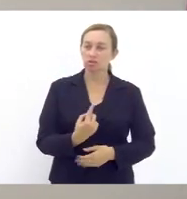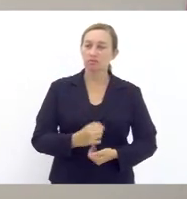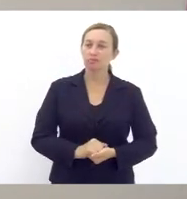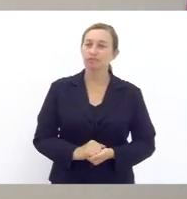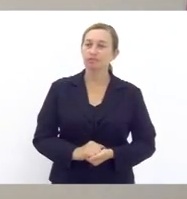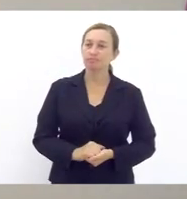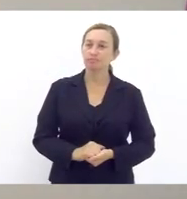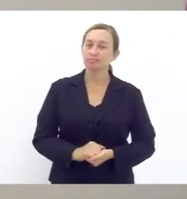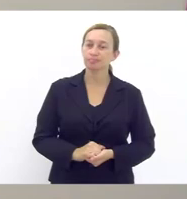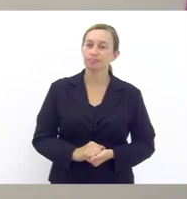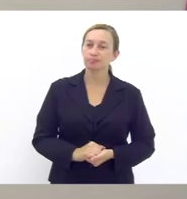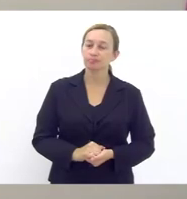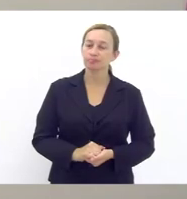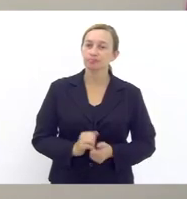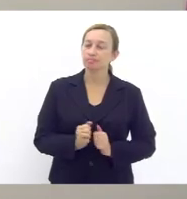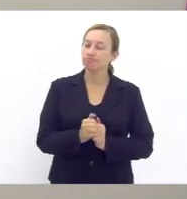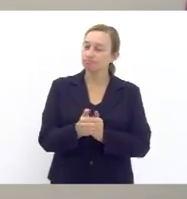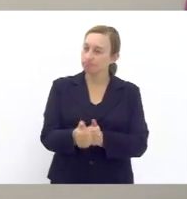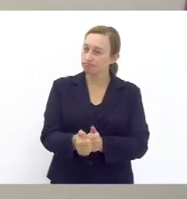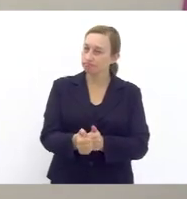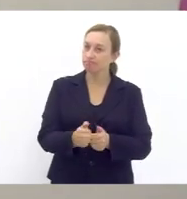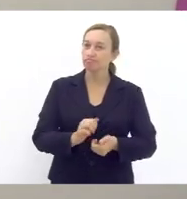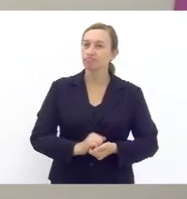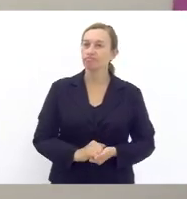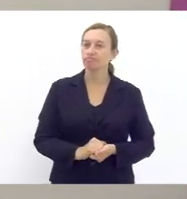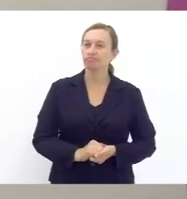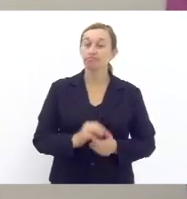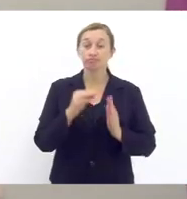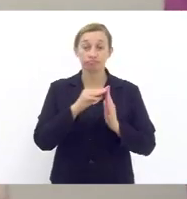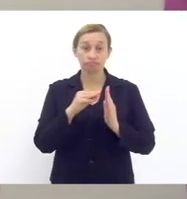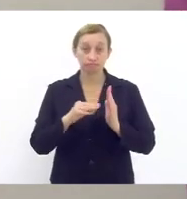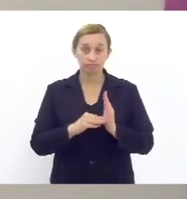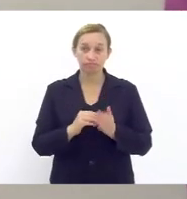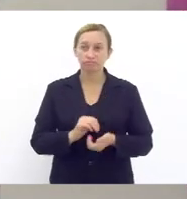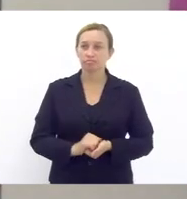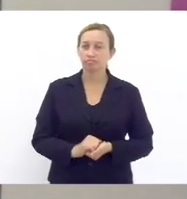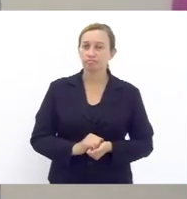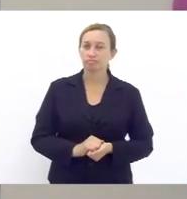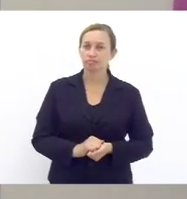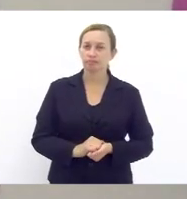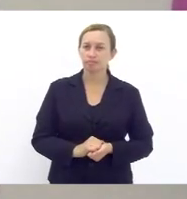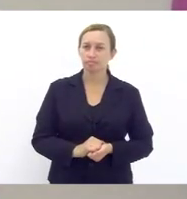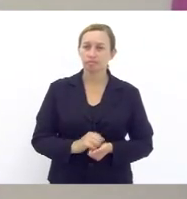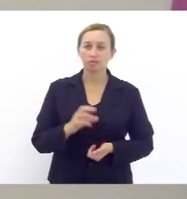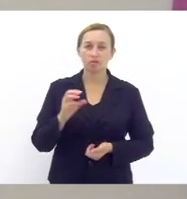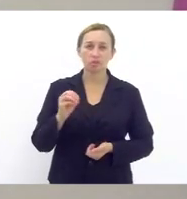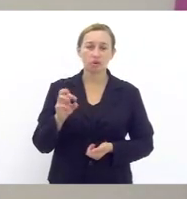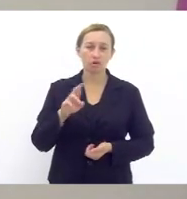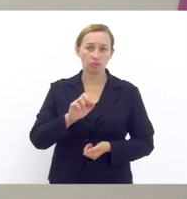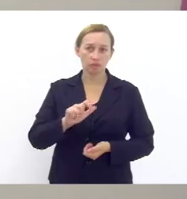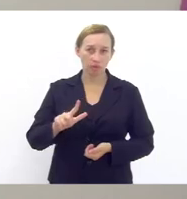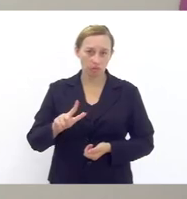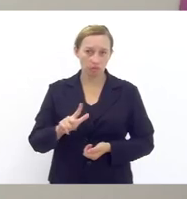e seguindo essa essa metodologia Coronel